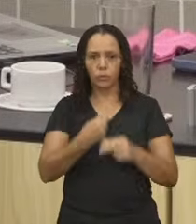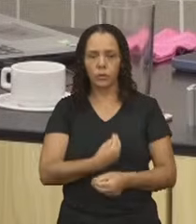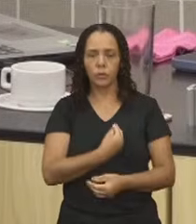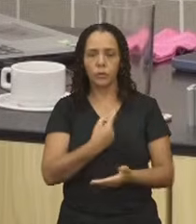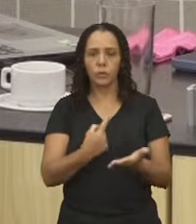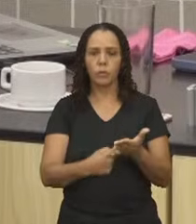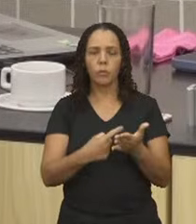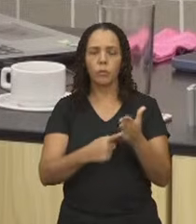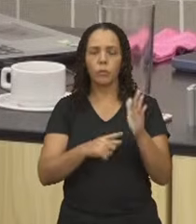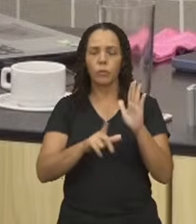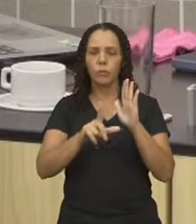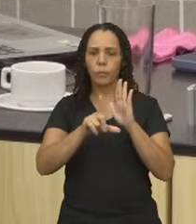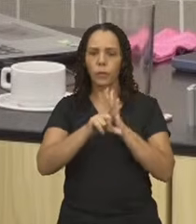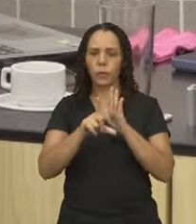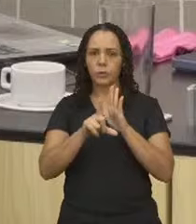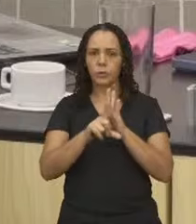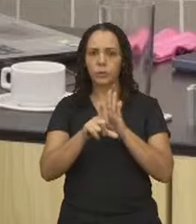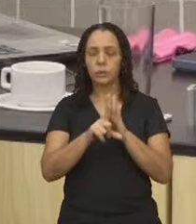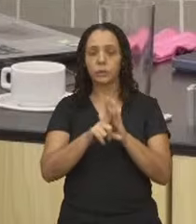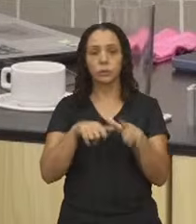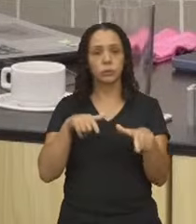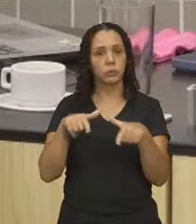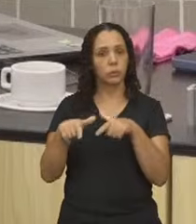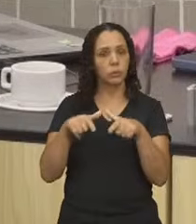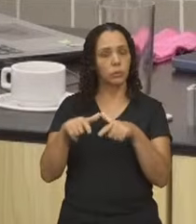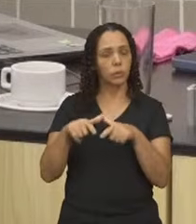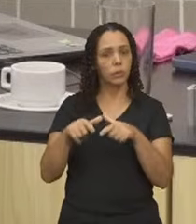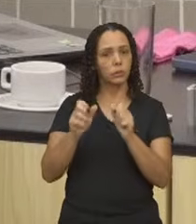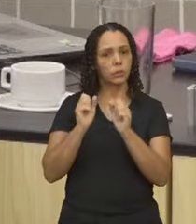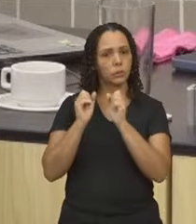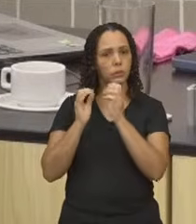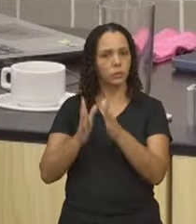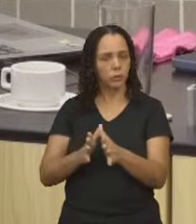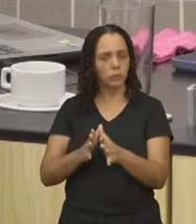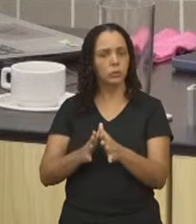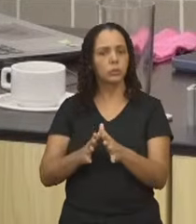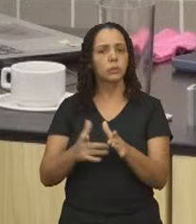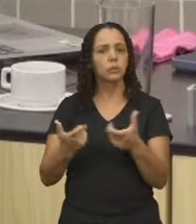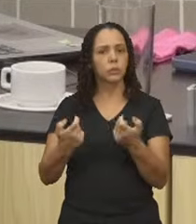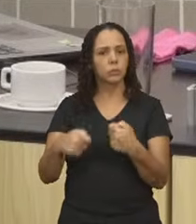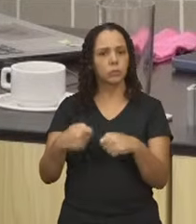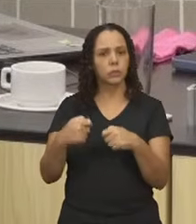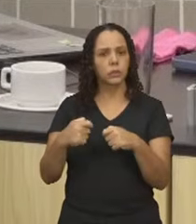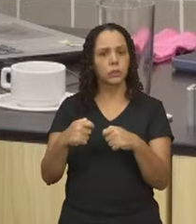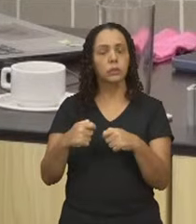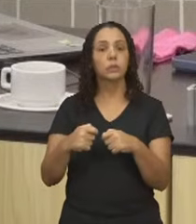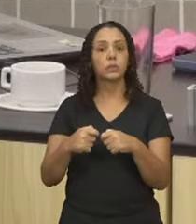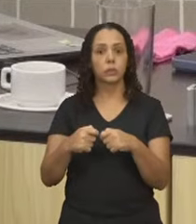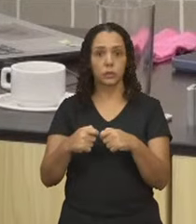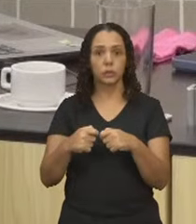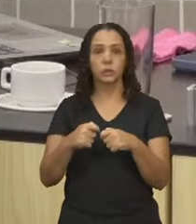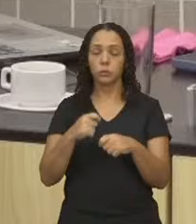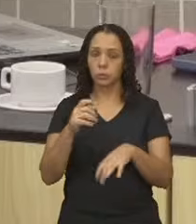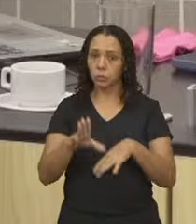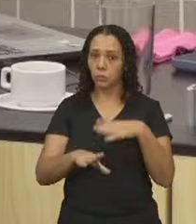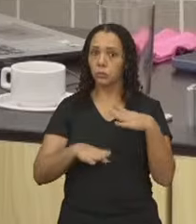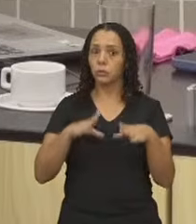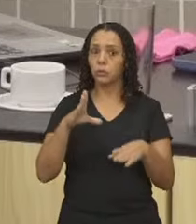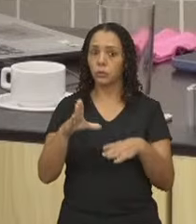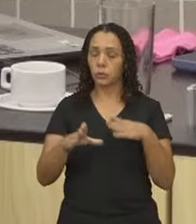inabalável com a lei. Suas ações, que frequentemente exigem sacrifício pessoal,